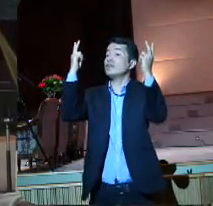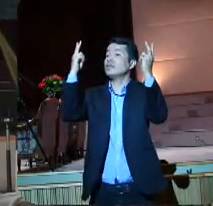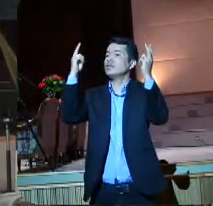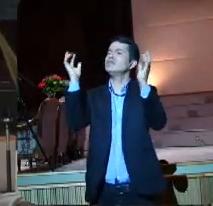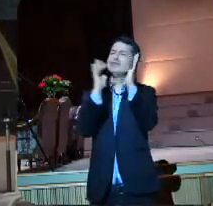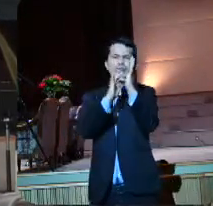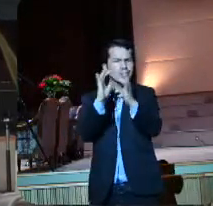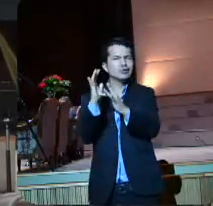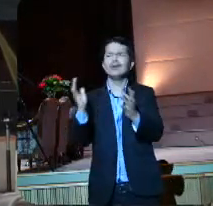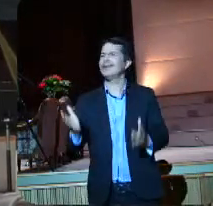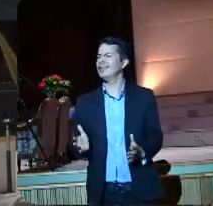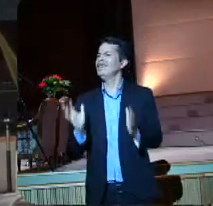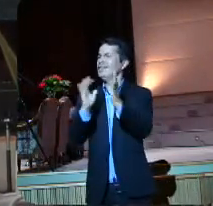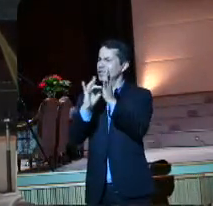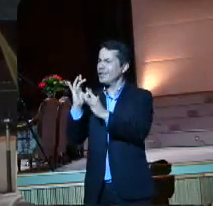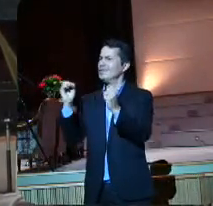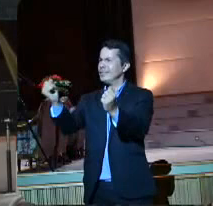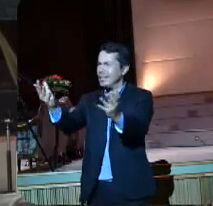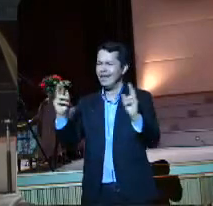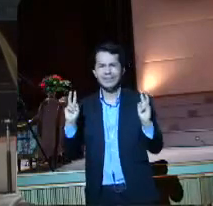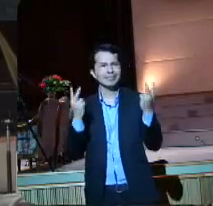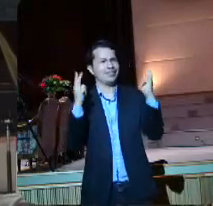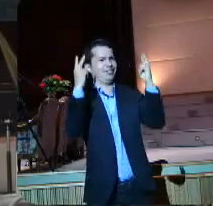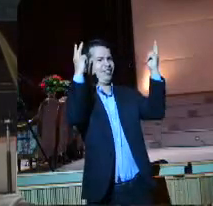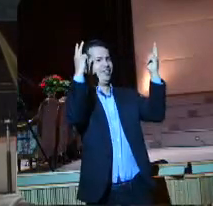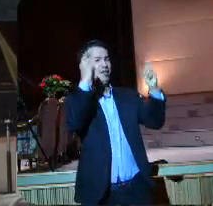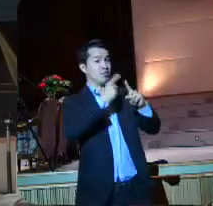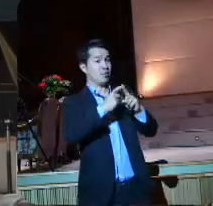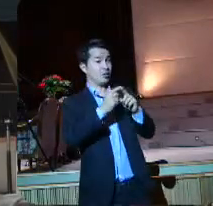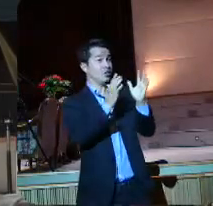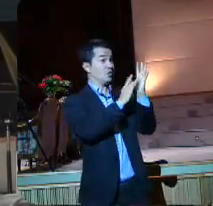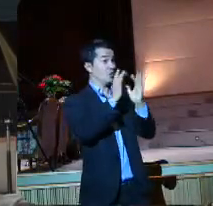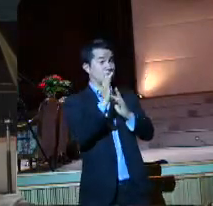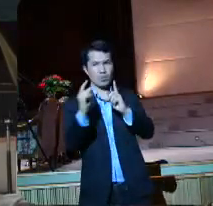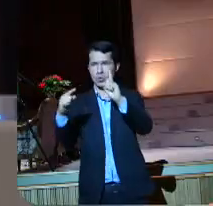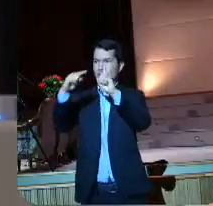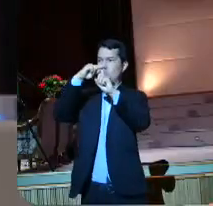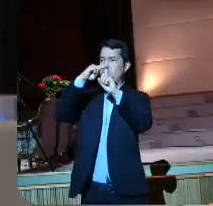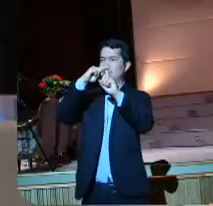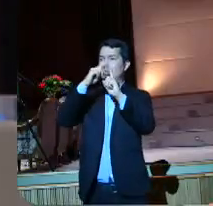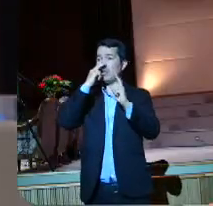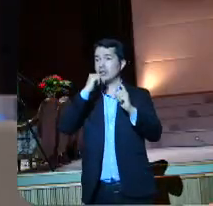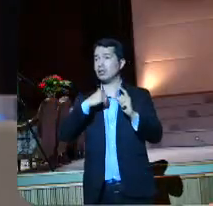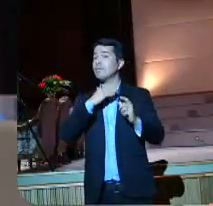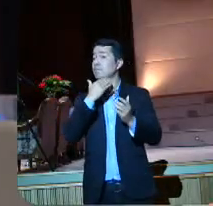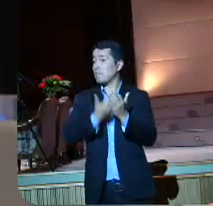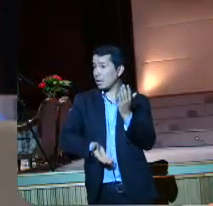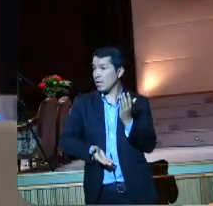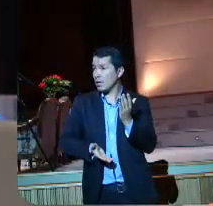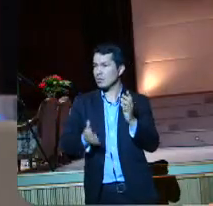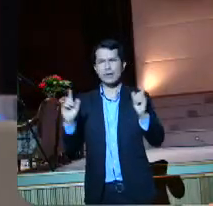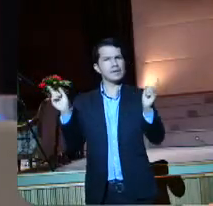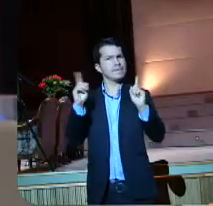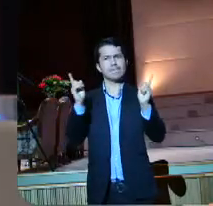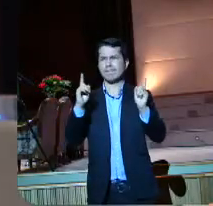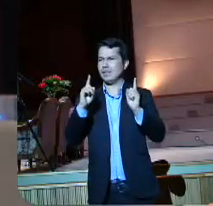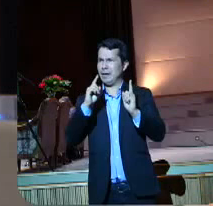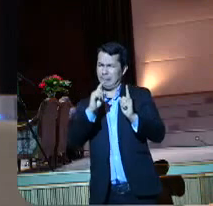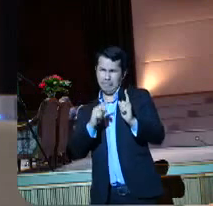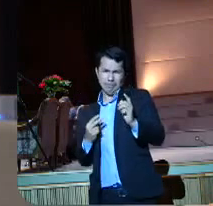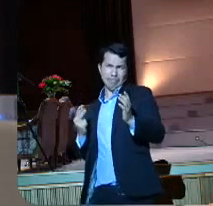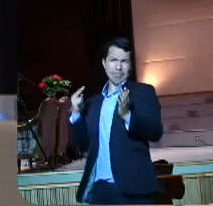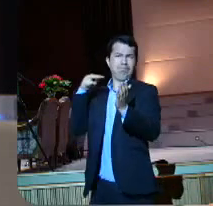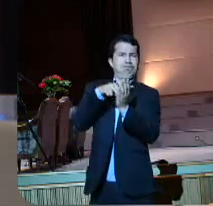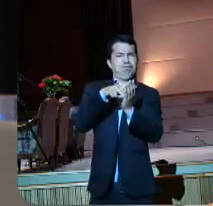não era derrota, porque na cruz todo principado e potestade foi colocado debaixo dos